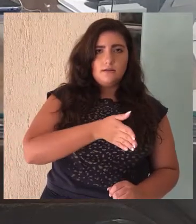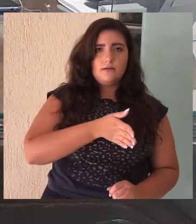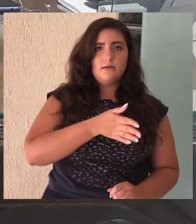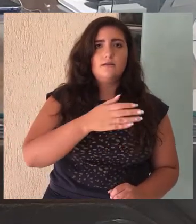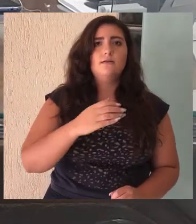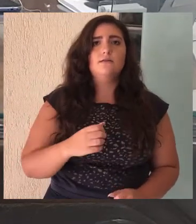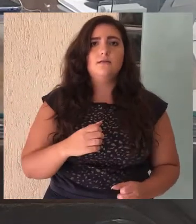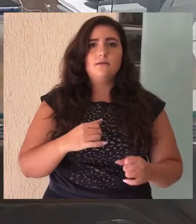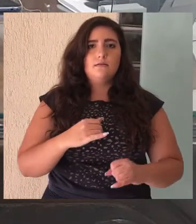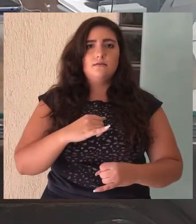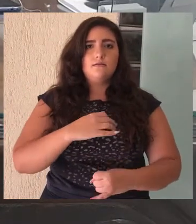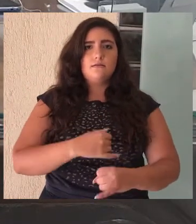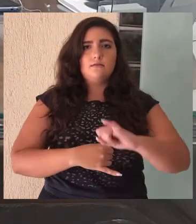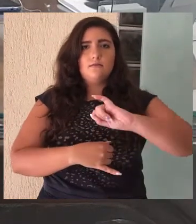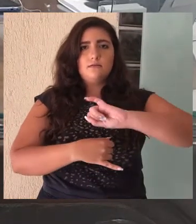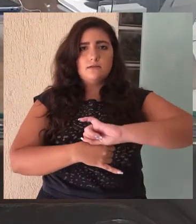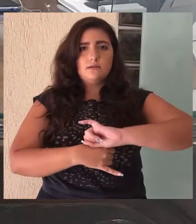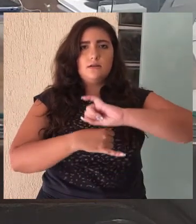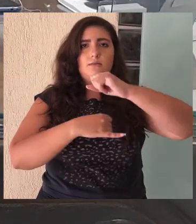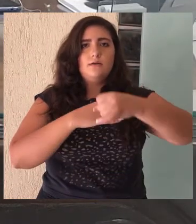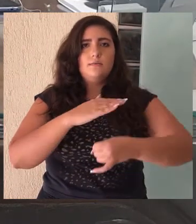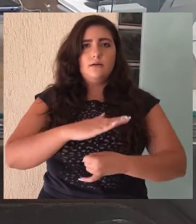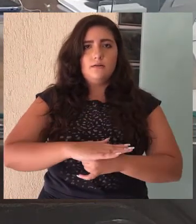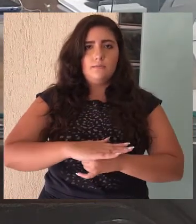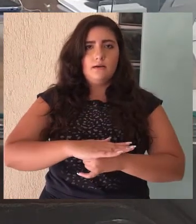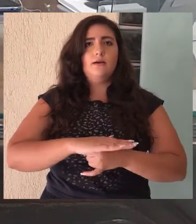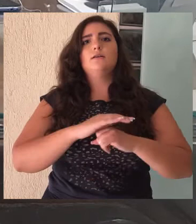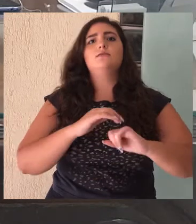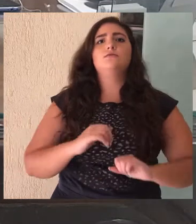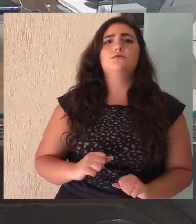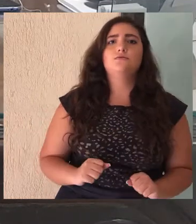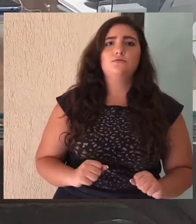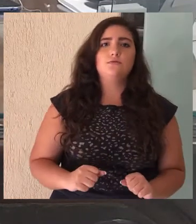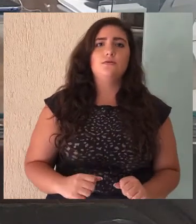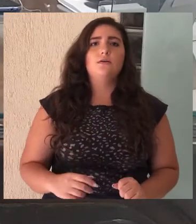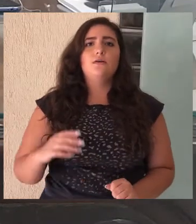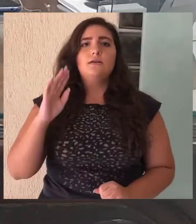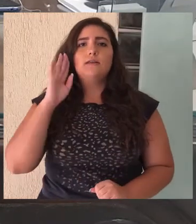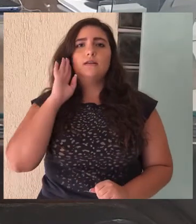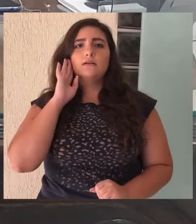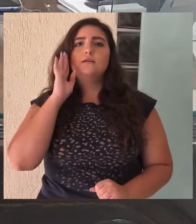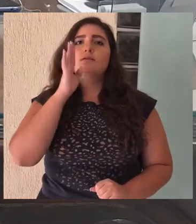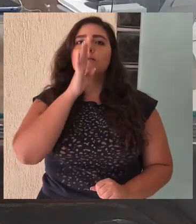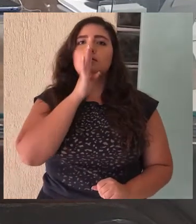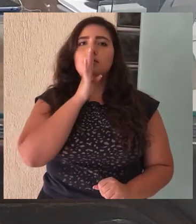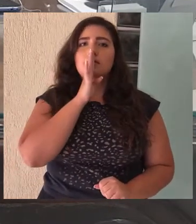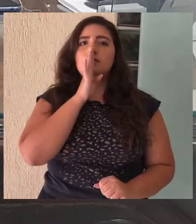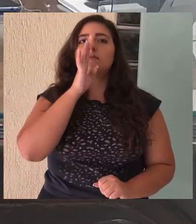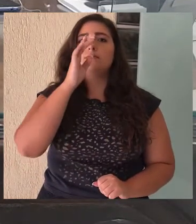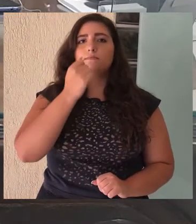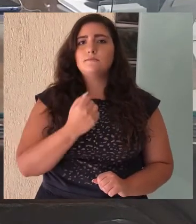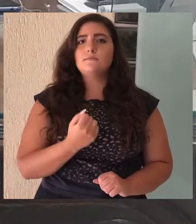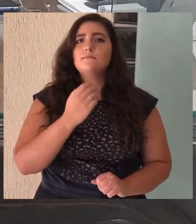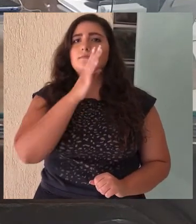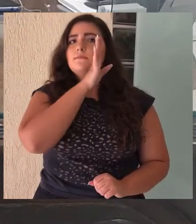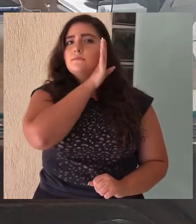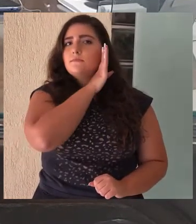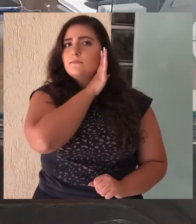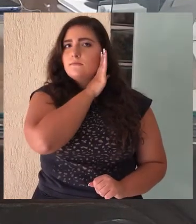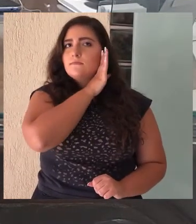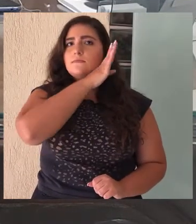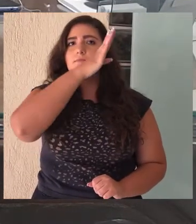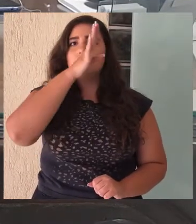escovando da região superior do lado direito, na parte vestibular, venha para a parte vestibular